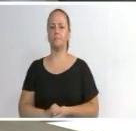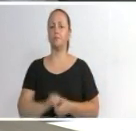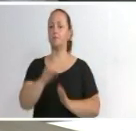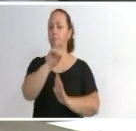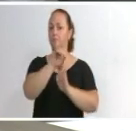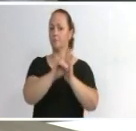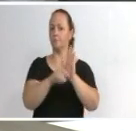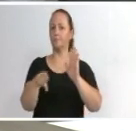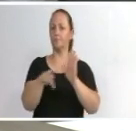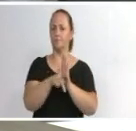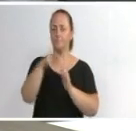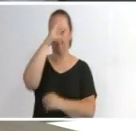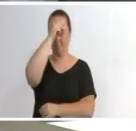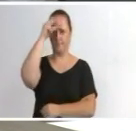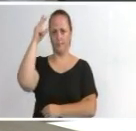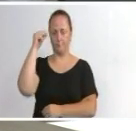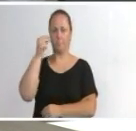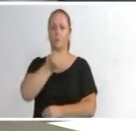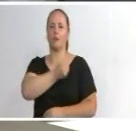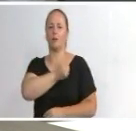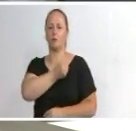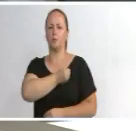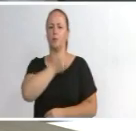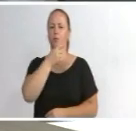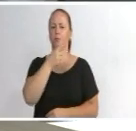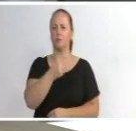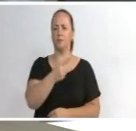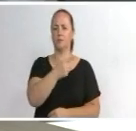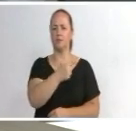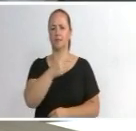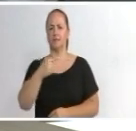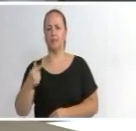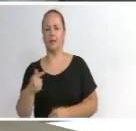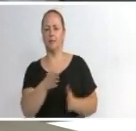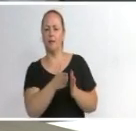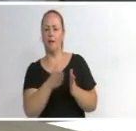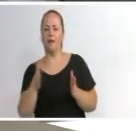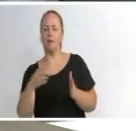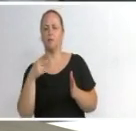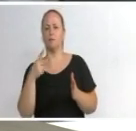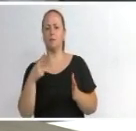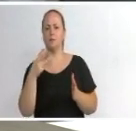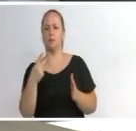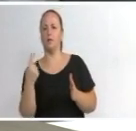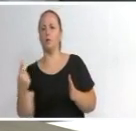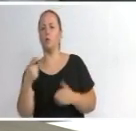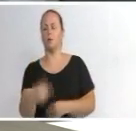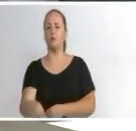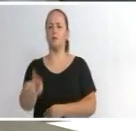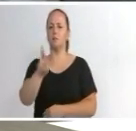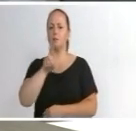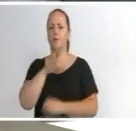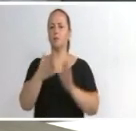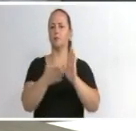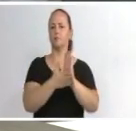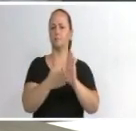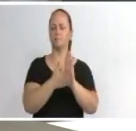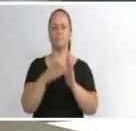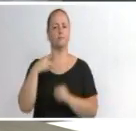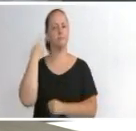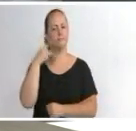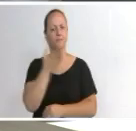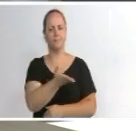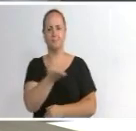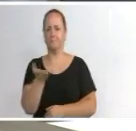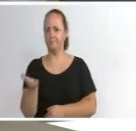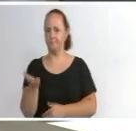Ofícios do Executivo, números 227 a 231, em resposta a proposições dos